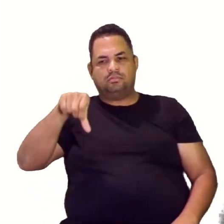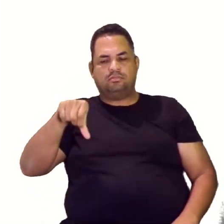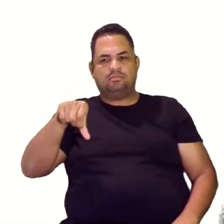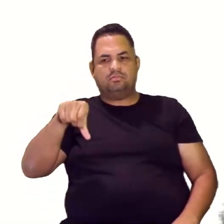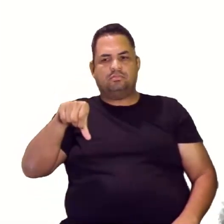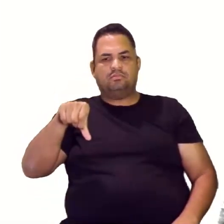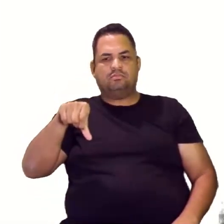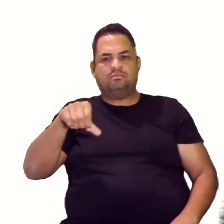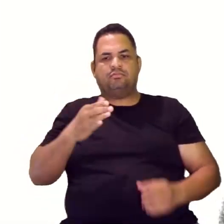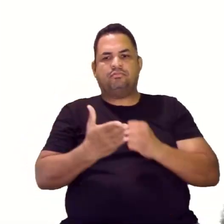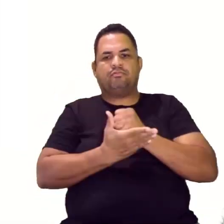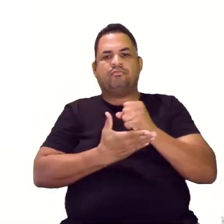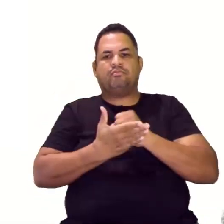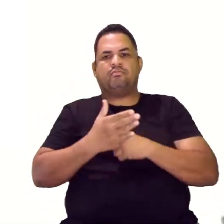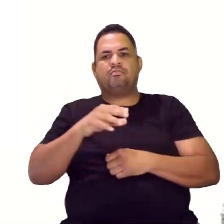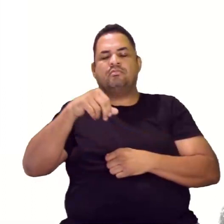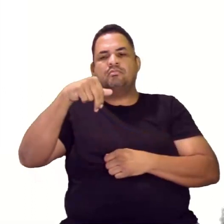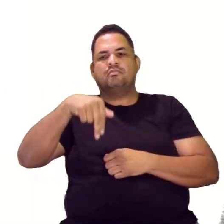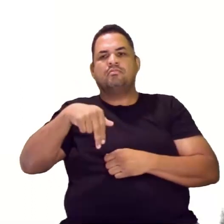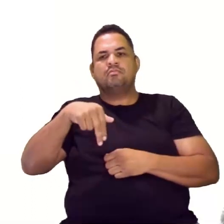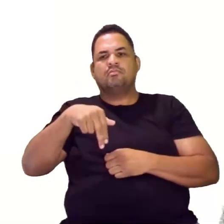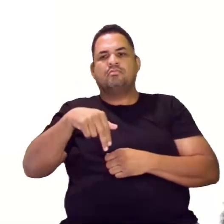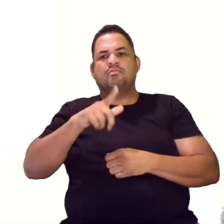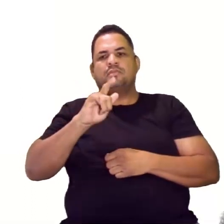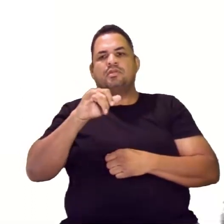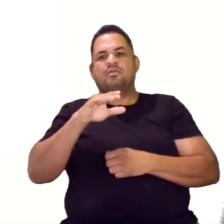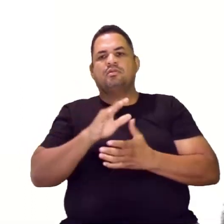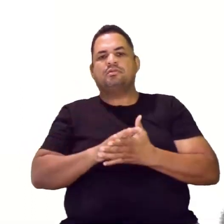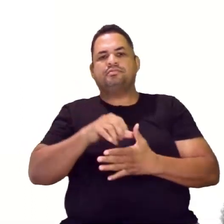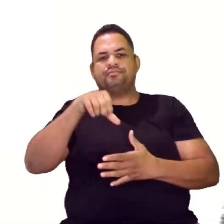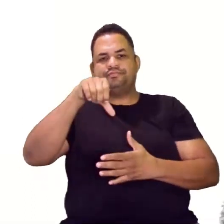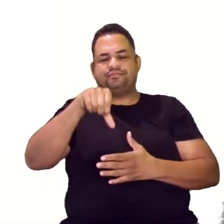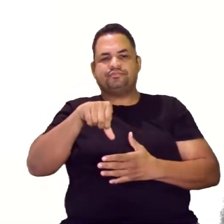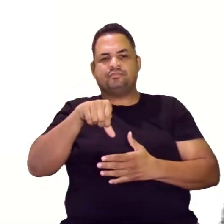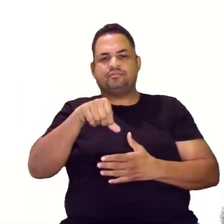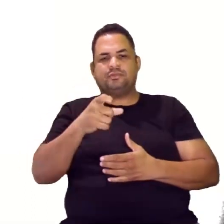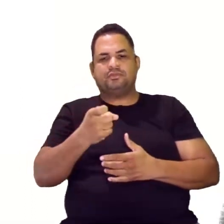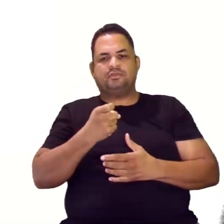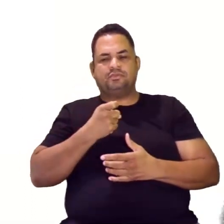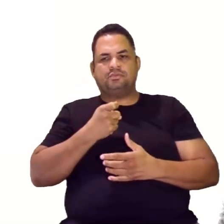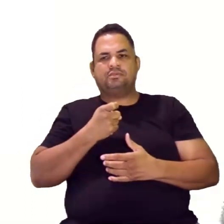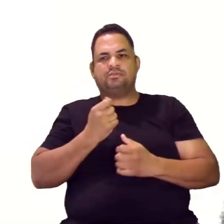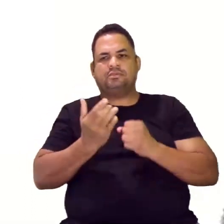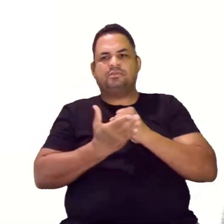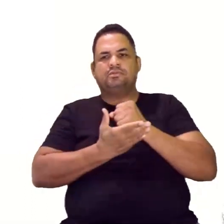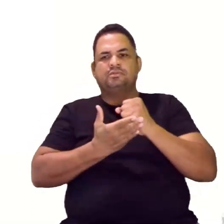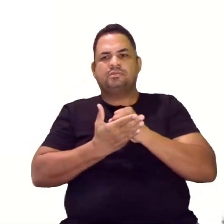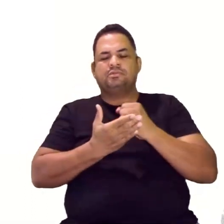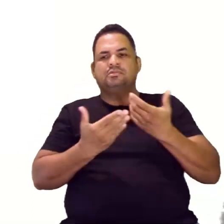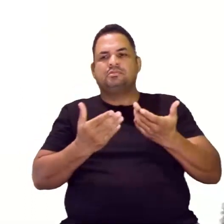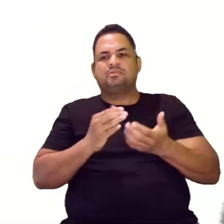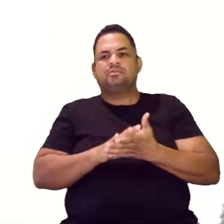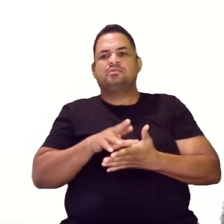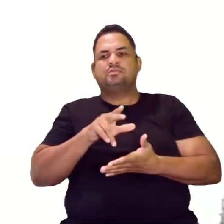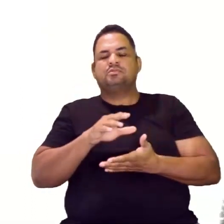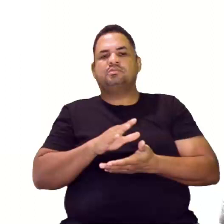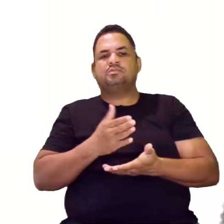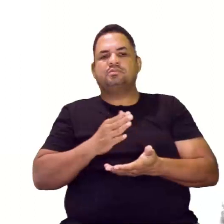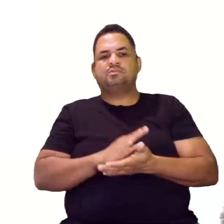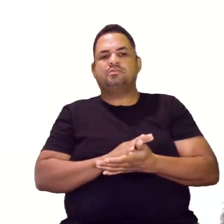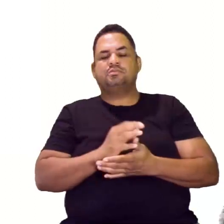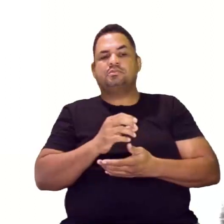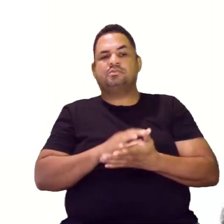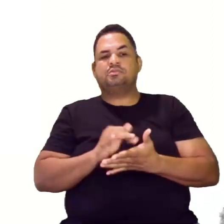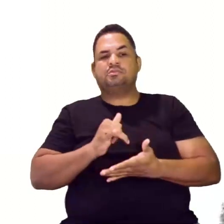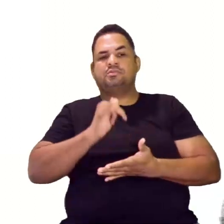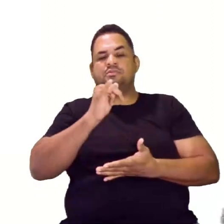9... Uhum. Na base N. Logaritmo de 9, porque 9 é quem? É o X. É o X. Na base N, que eu não sei, vai ser igual ao meu